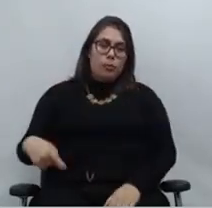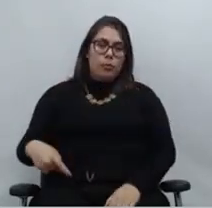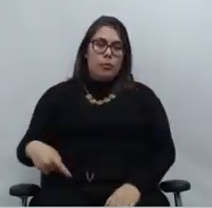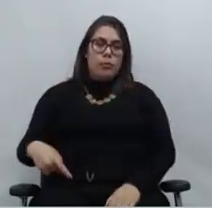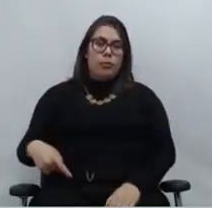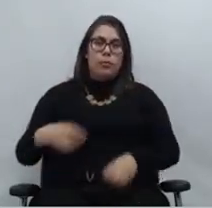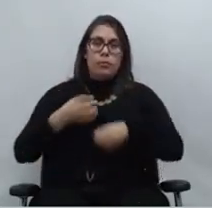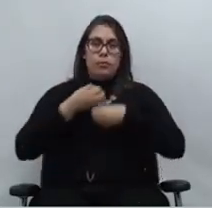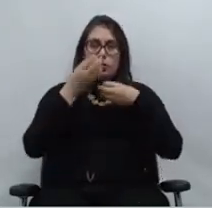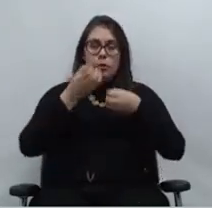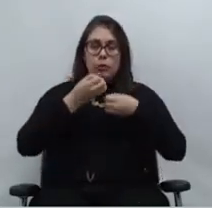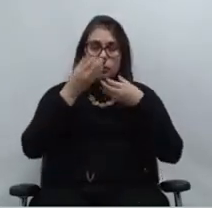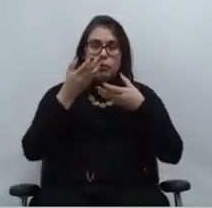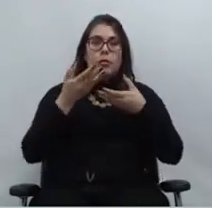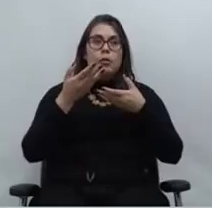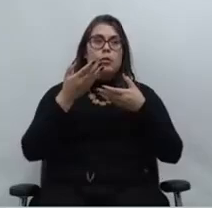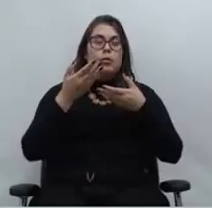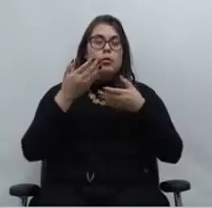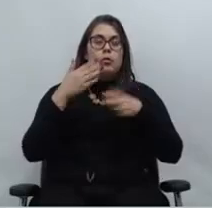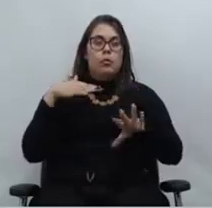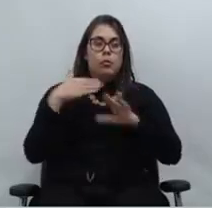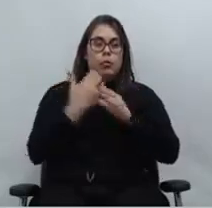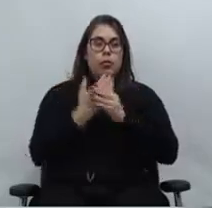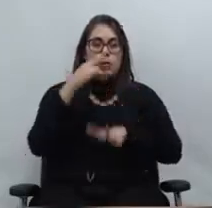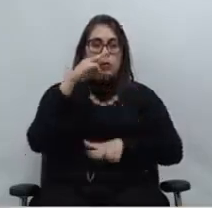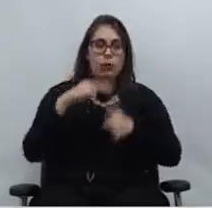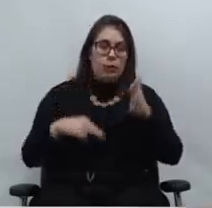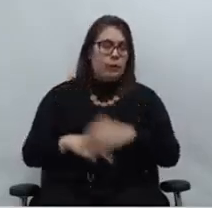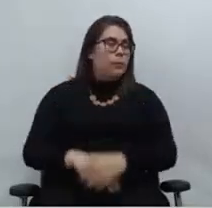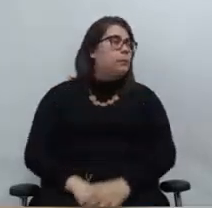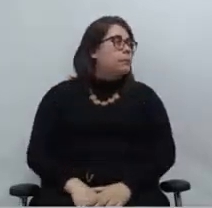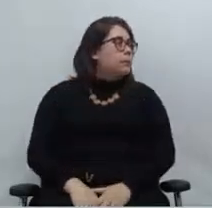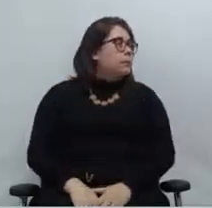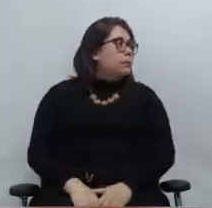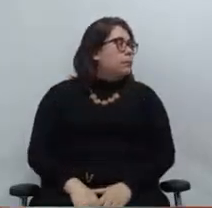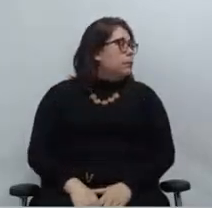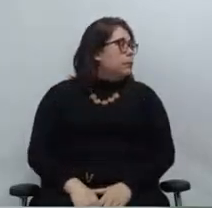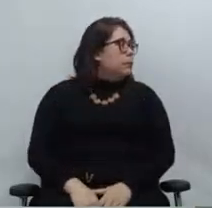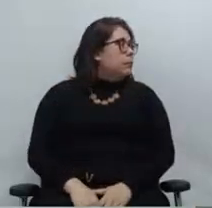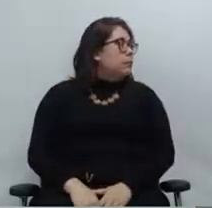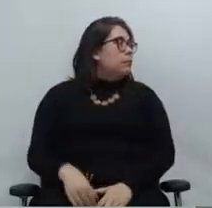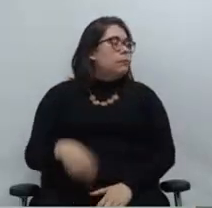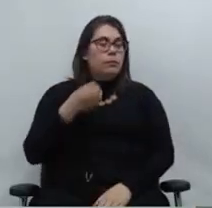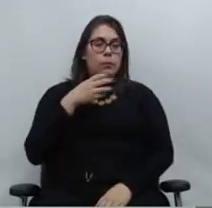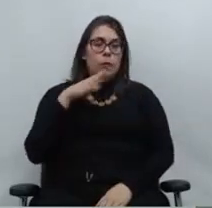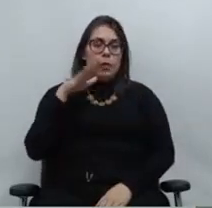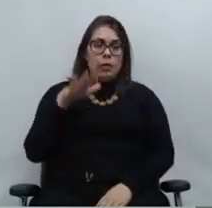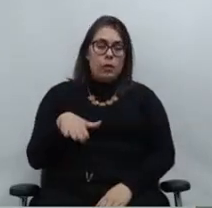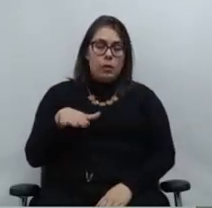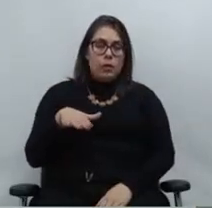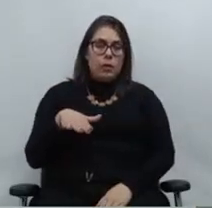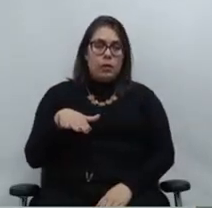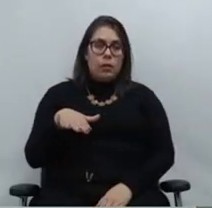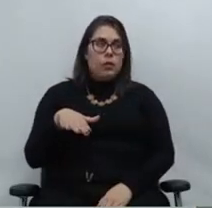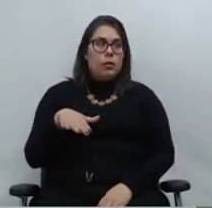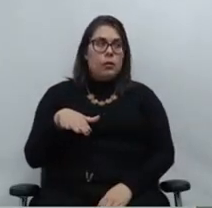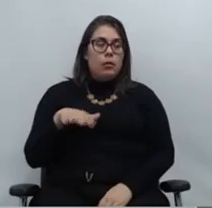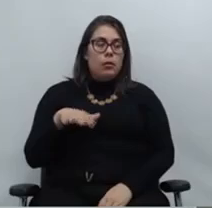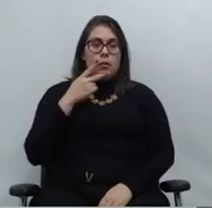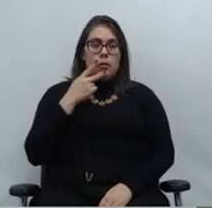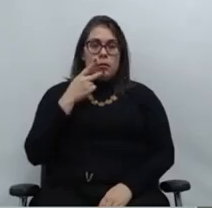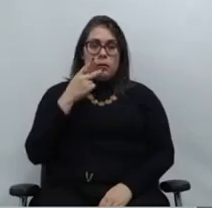para a manifestação, já apontando que o processo sai com vista. Boa tarde. Como bem